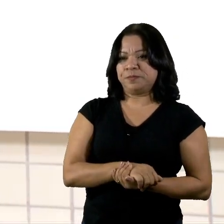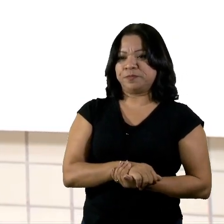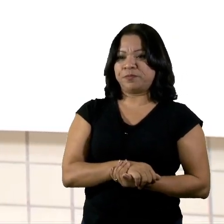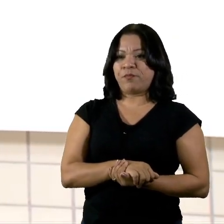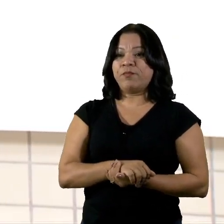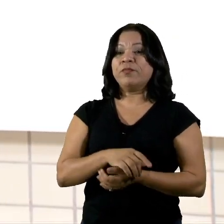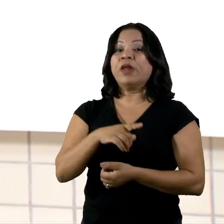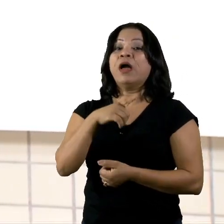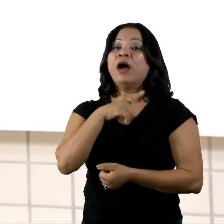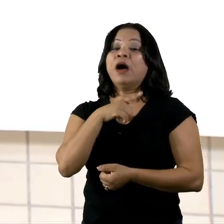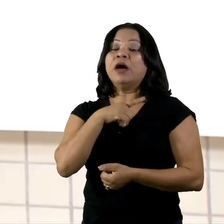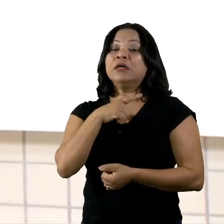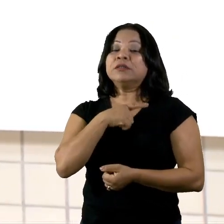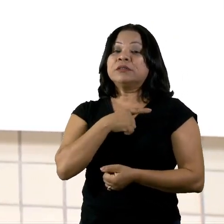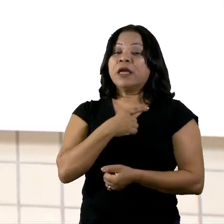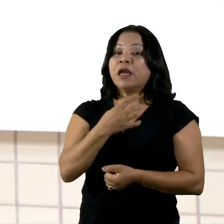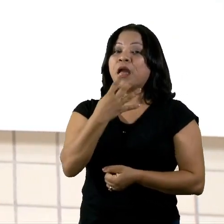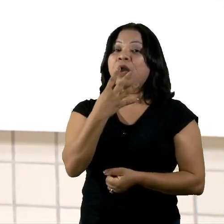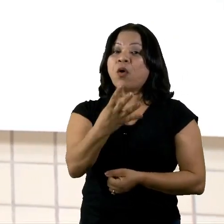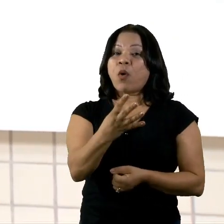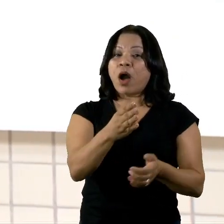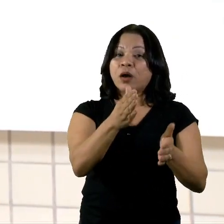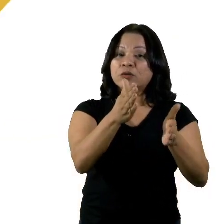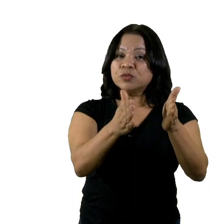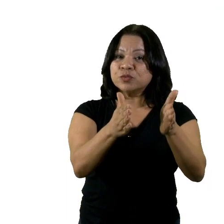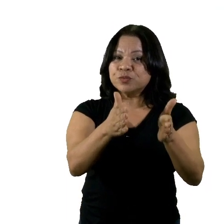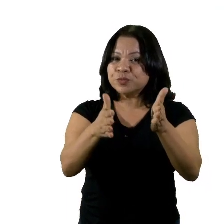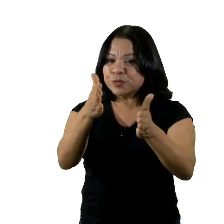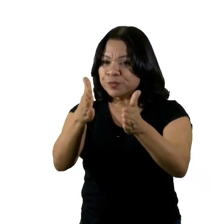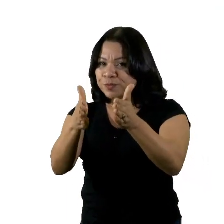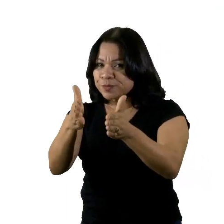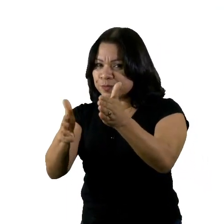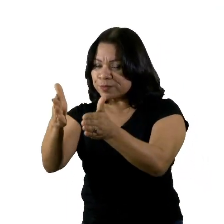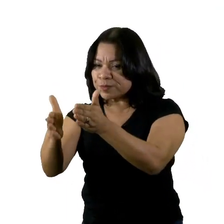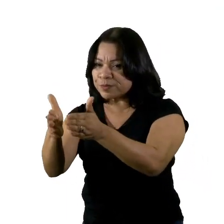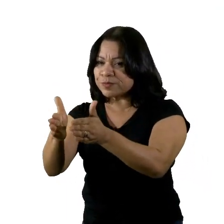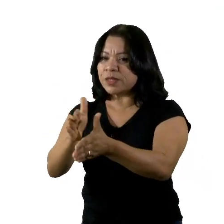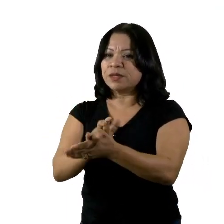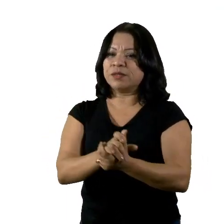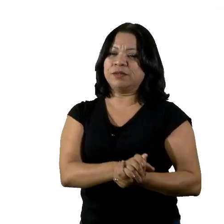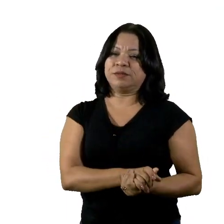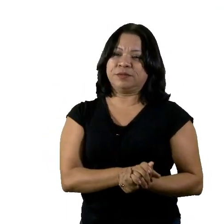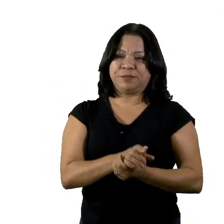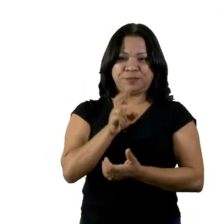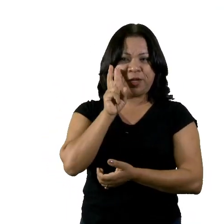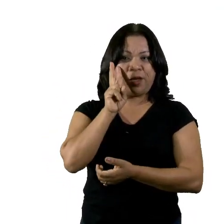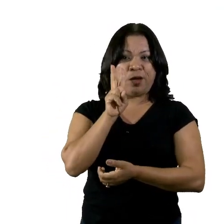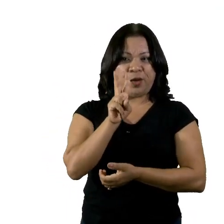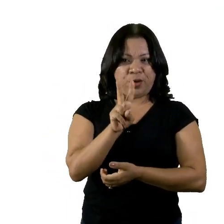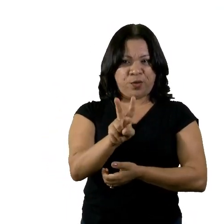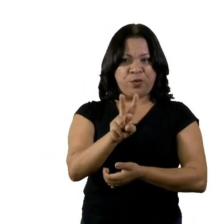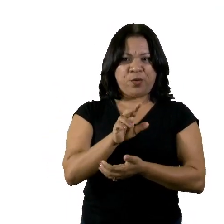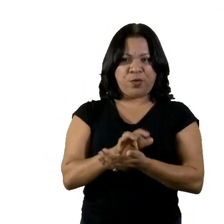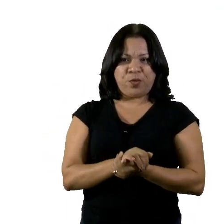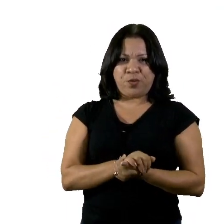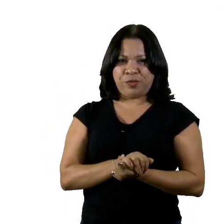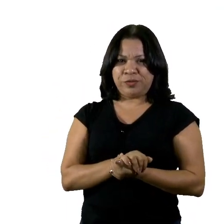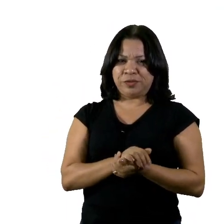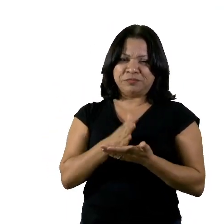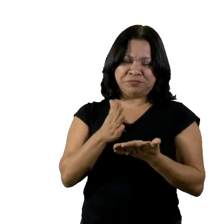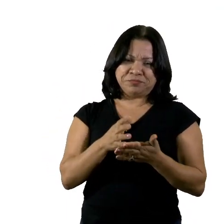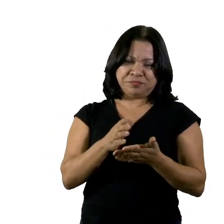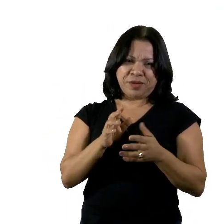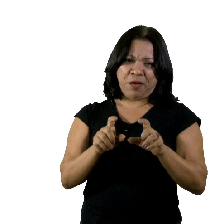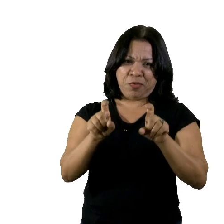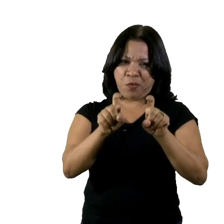4 sentenças, que deve estar aparecendo para você agora aí na tela da televisão, ou do computador, ou do celular, onde você estiver assistindo.